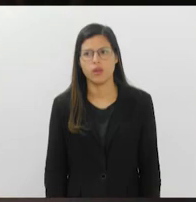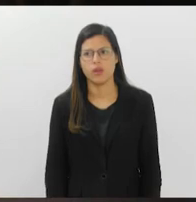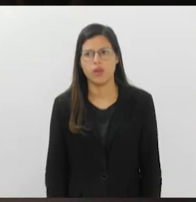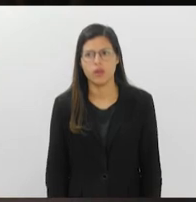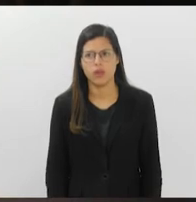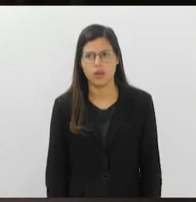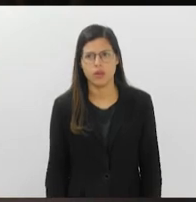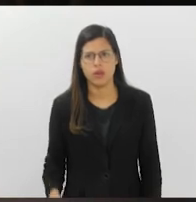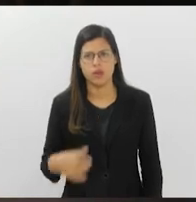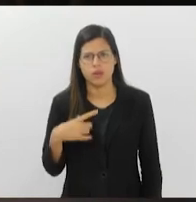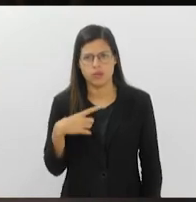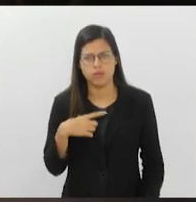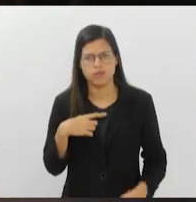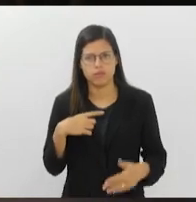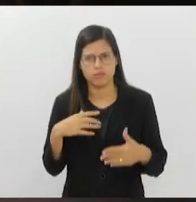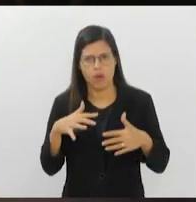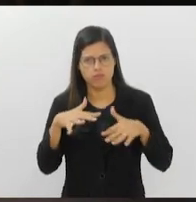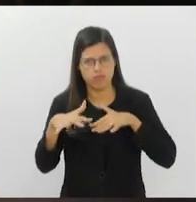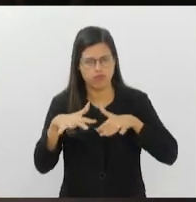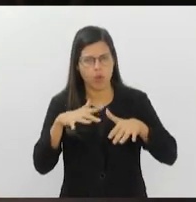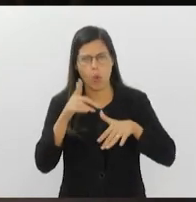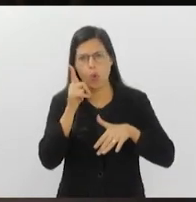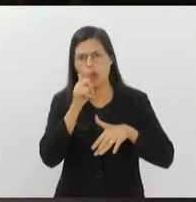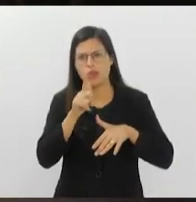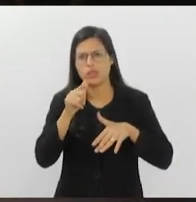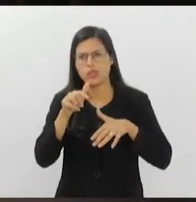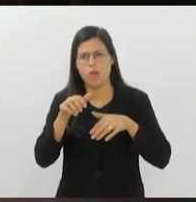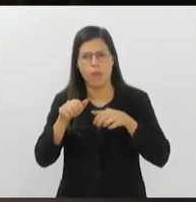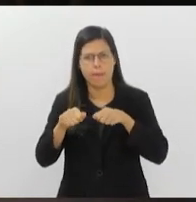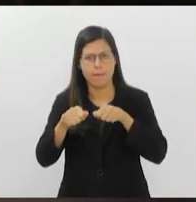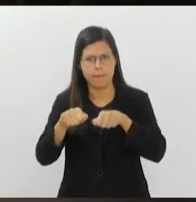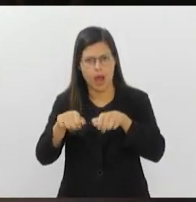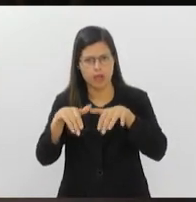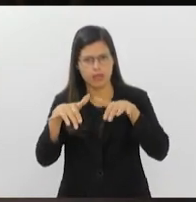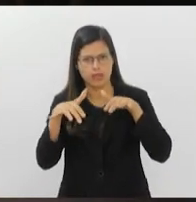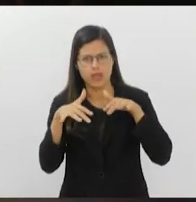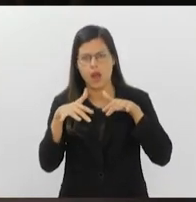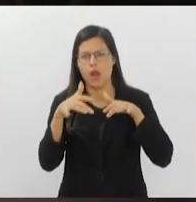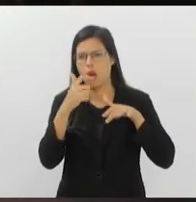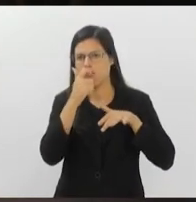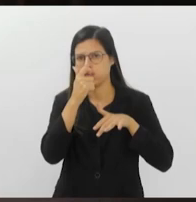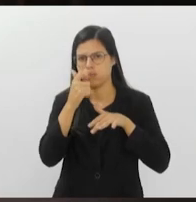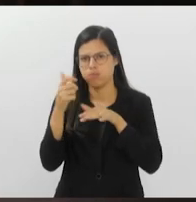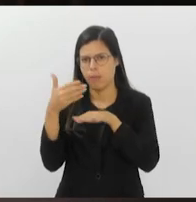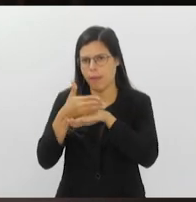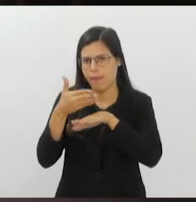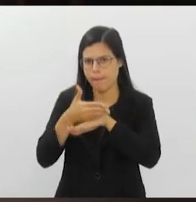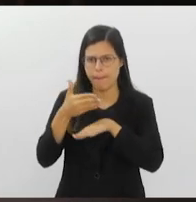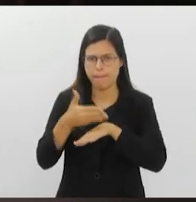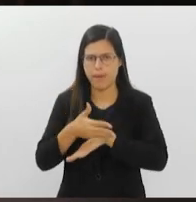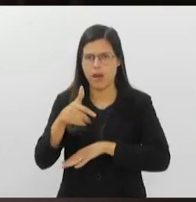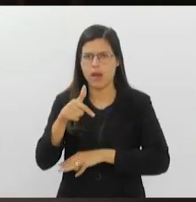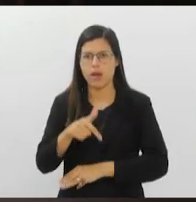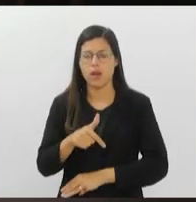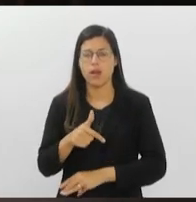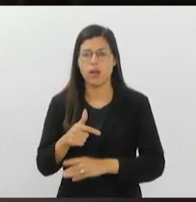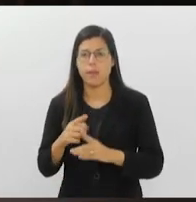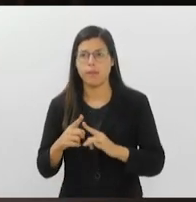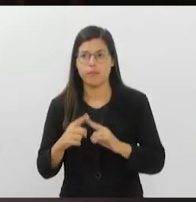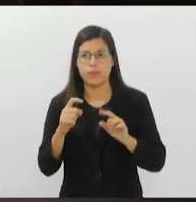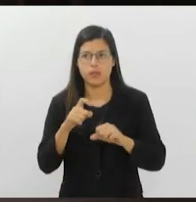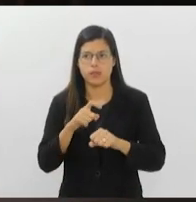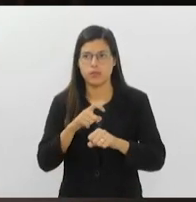deu mobilização, nós enchemos o plenário da Assembleia, né, mas, nos